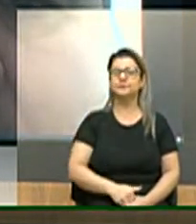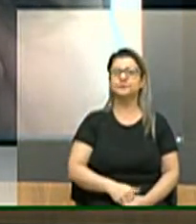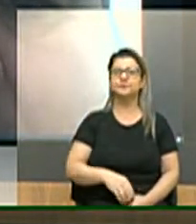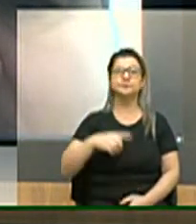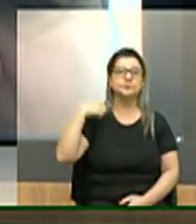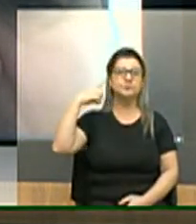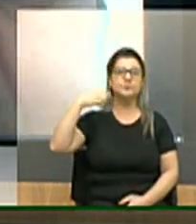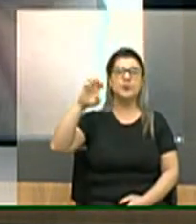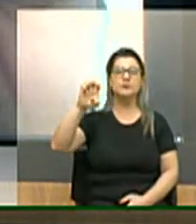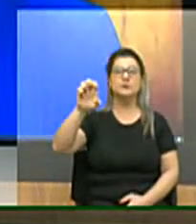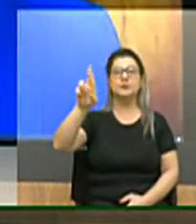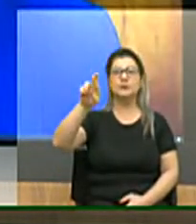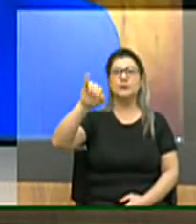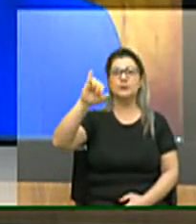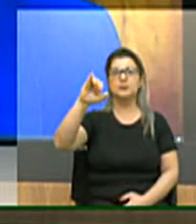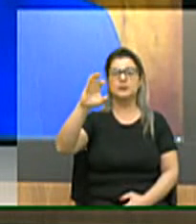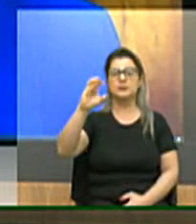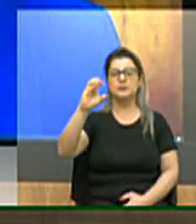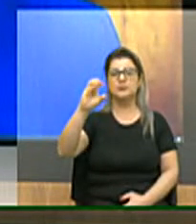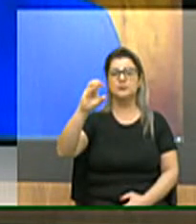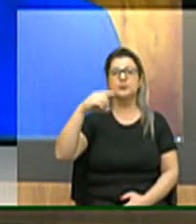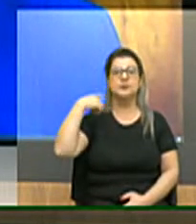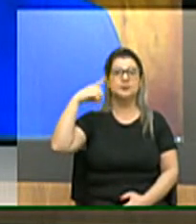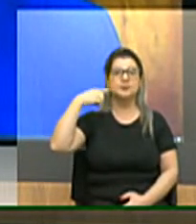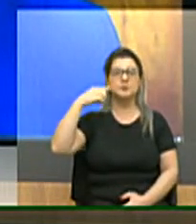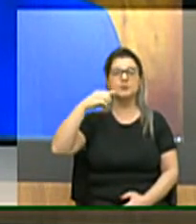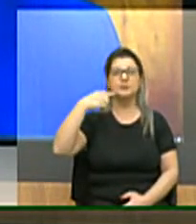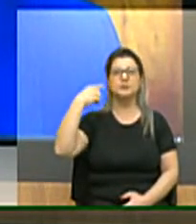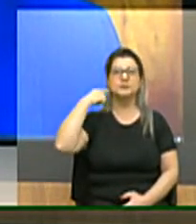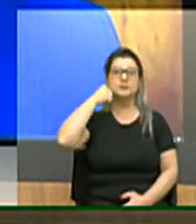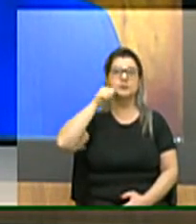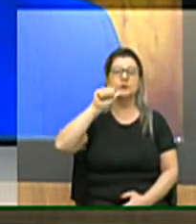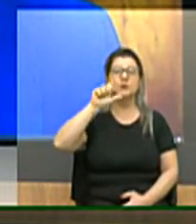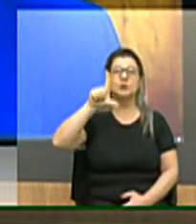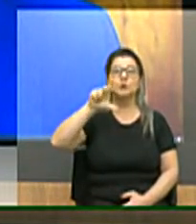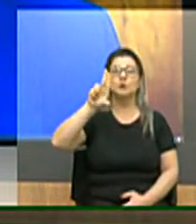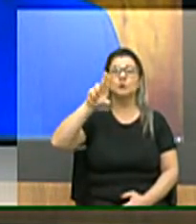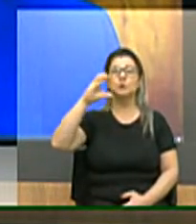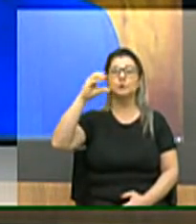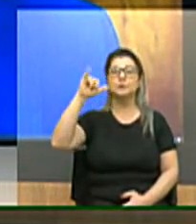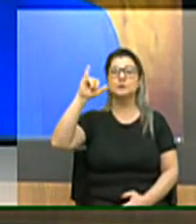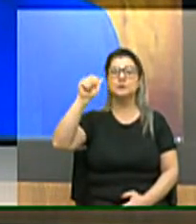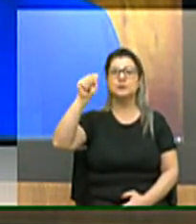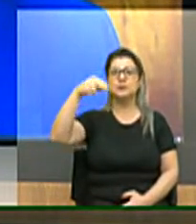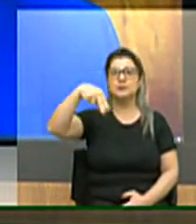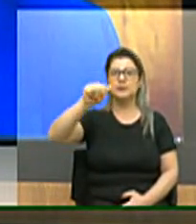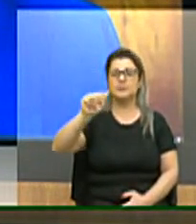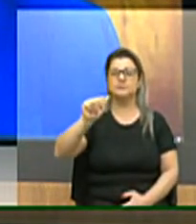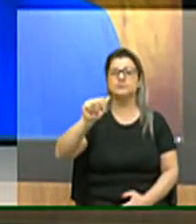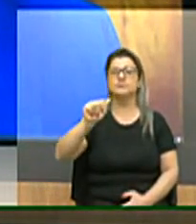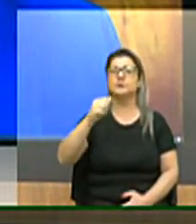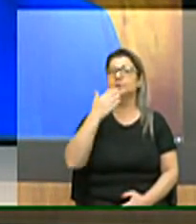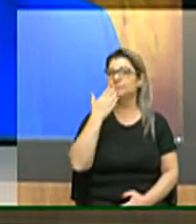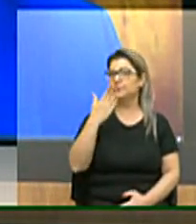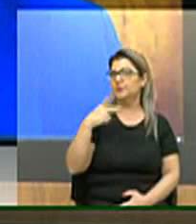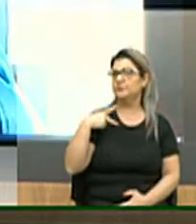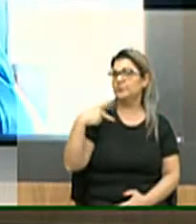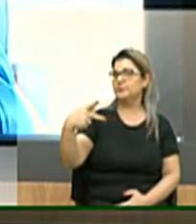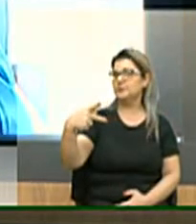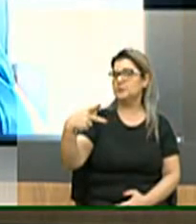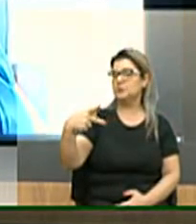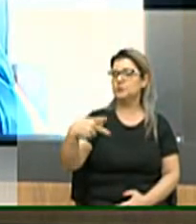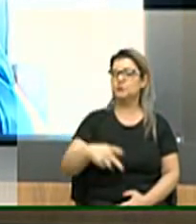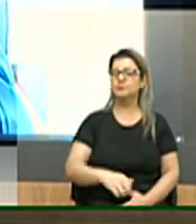Deputado Eric Lins. Deputada Luciana Genro. Pegou meu voto aí, presidente. Favorável, sim, presidente.